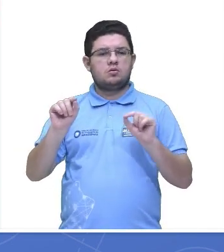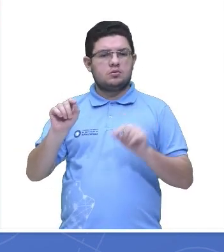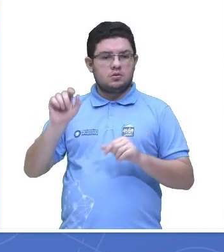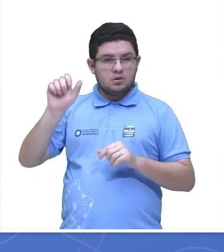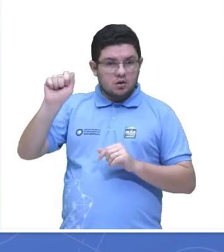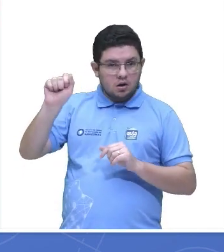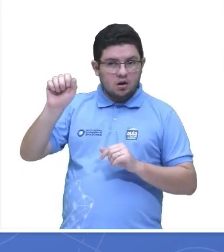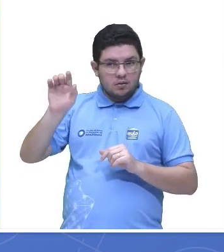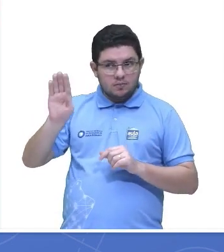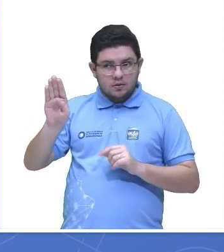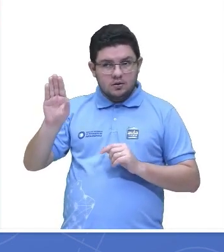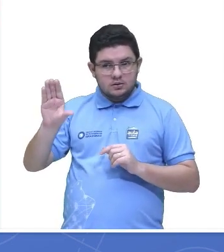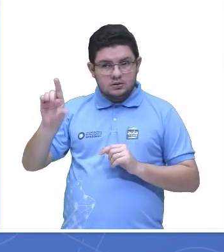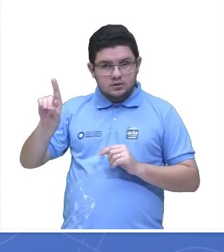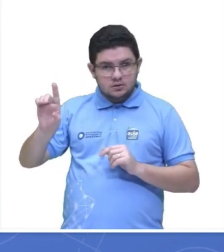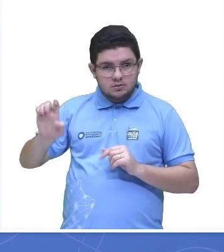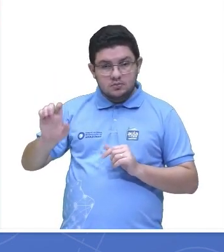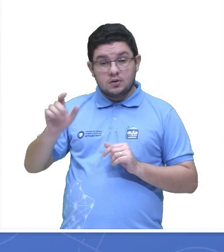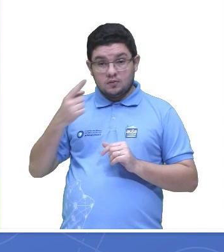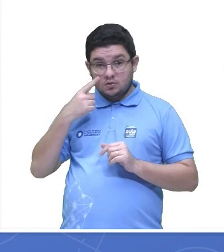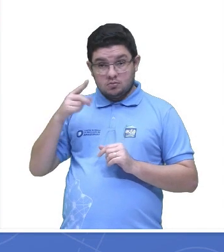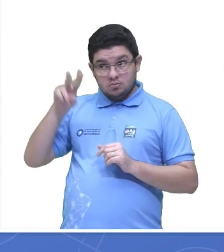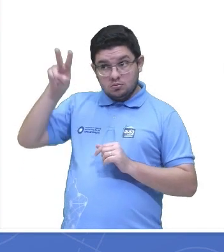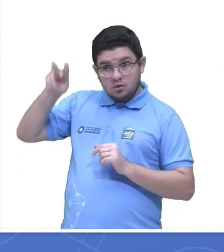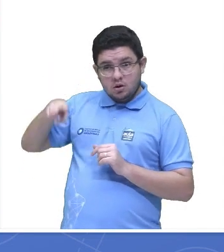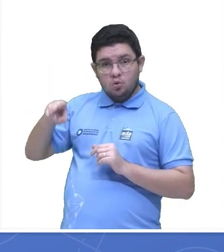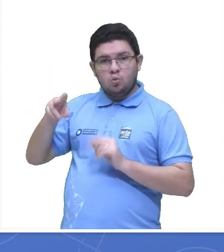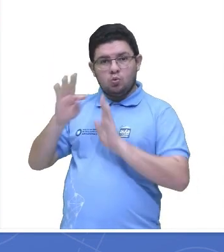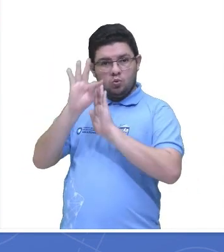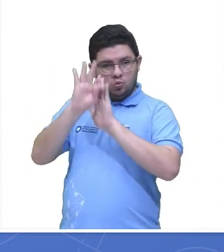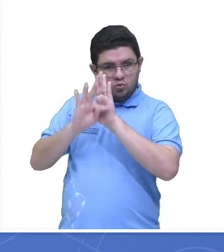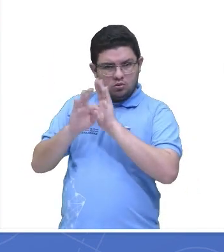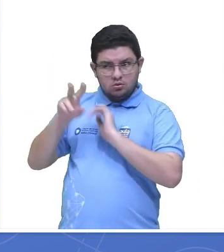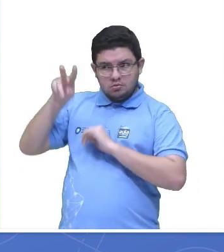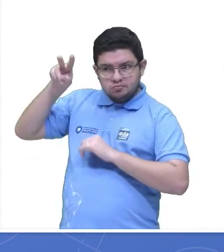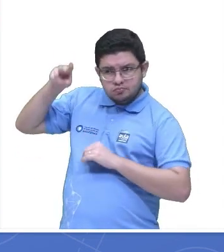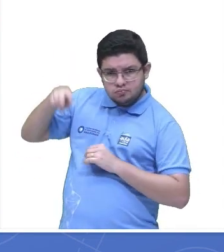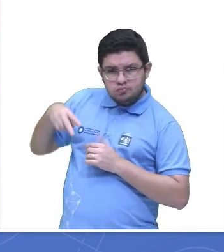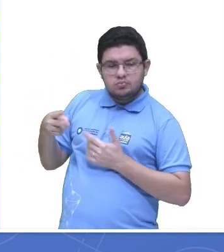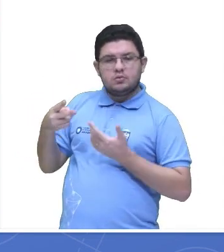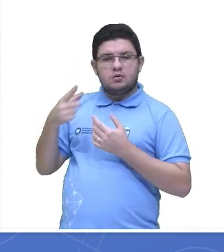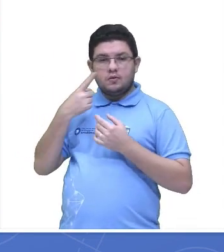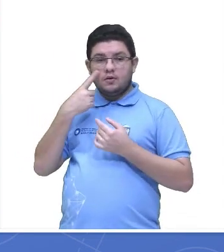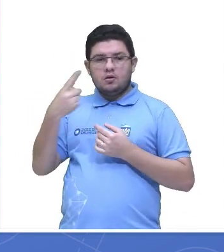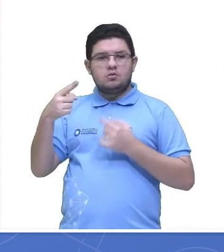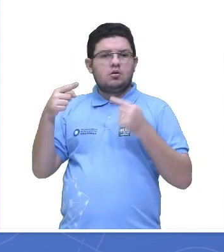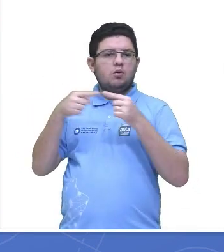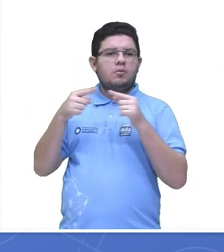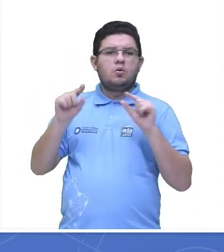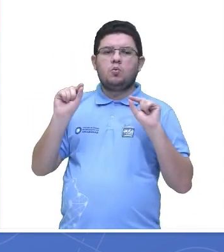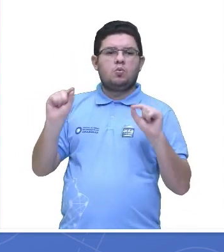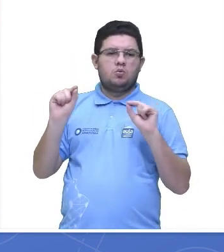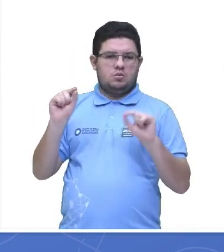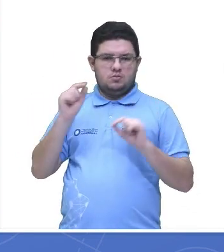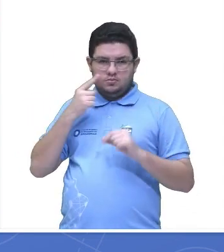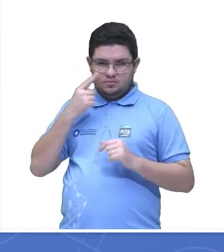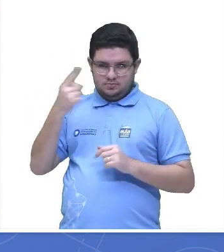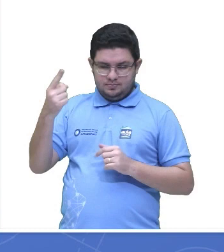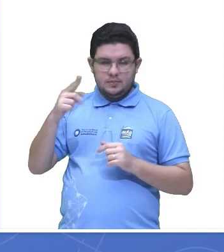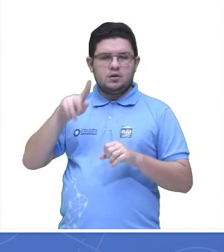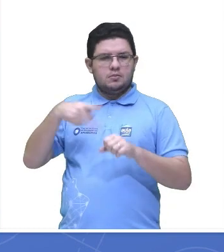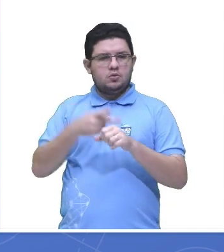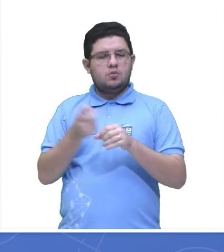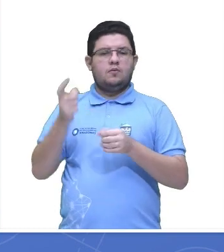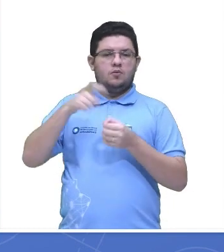opções ali, vocês vão ler o texto e vão identificar aí qual é a resposta correta relacionada a esse texto, tá? Na